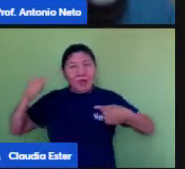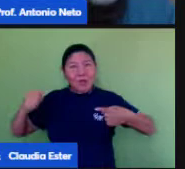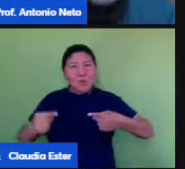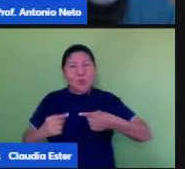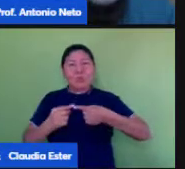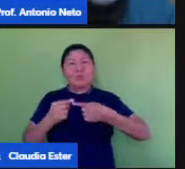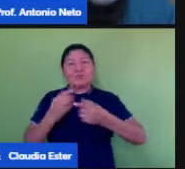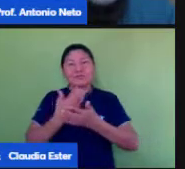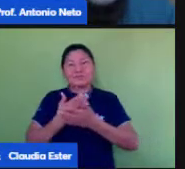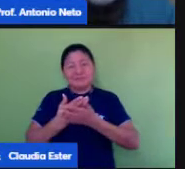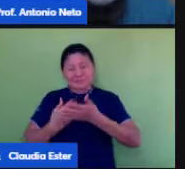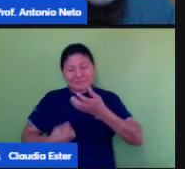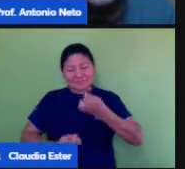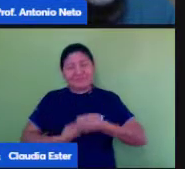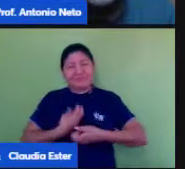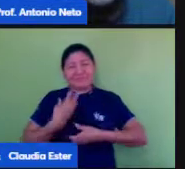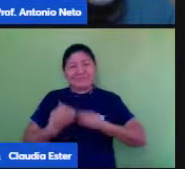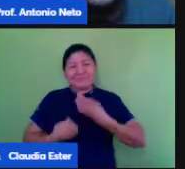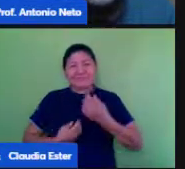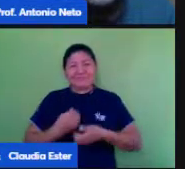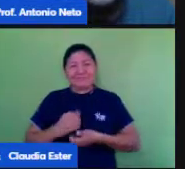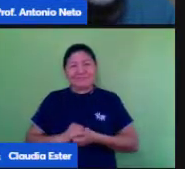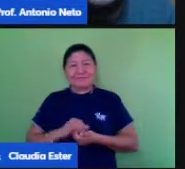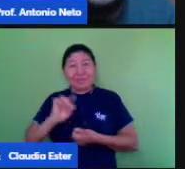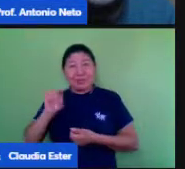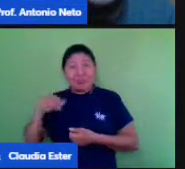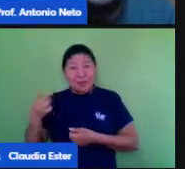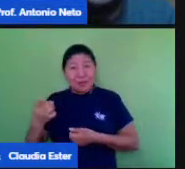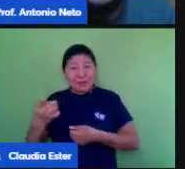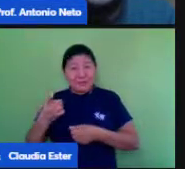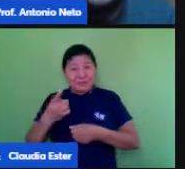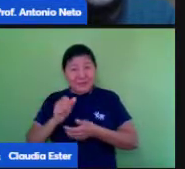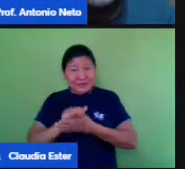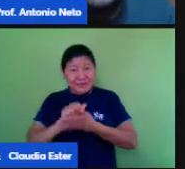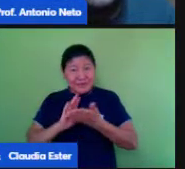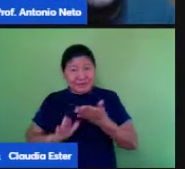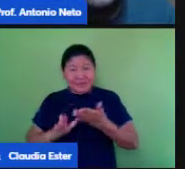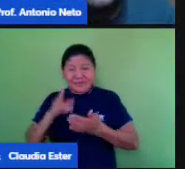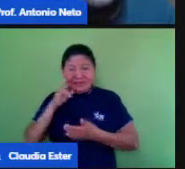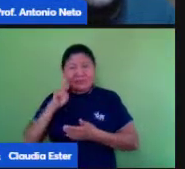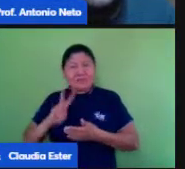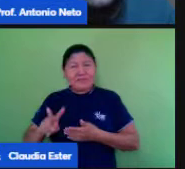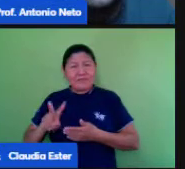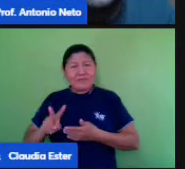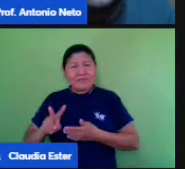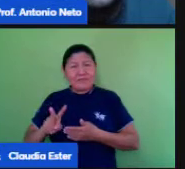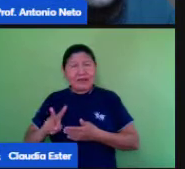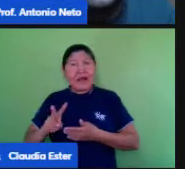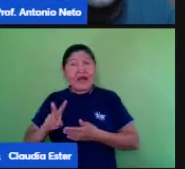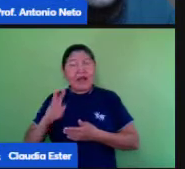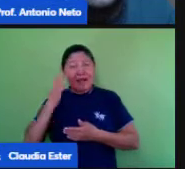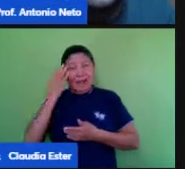Próximo slide. Na próxima atividade, sugerimos a interpretação do poema.